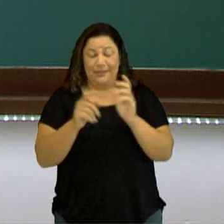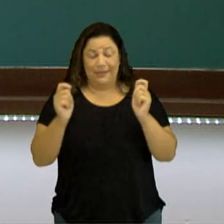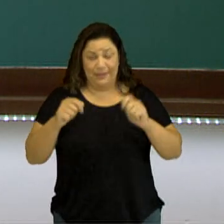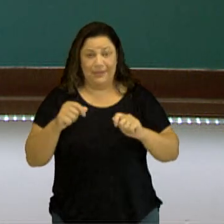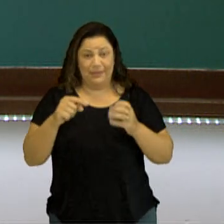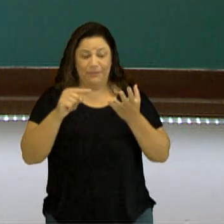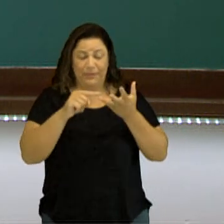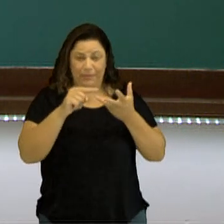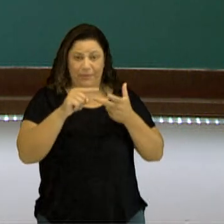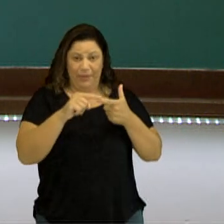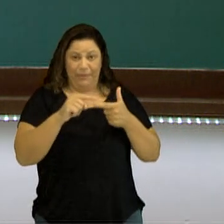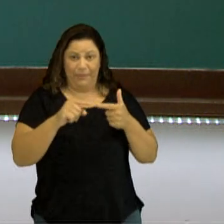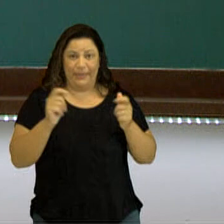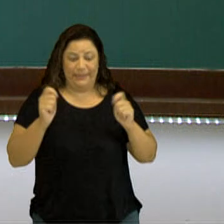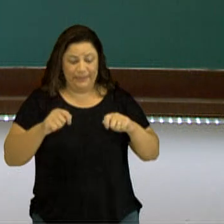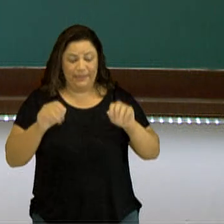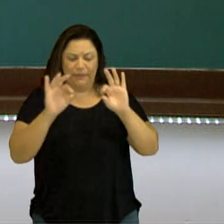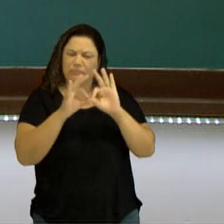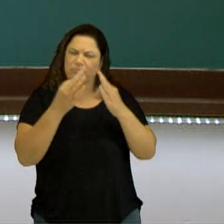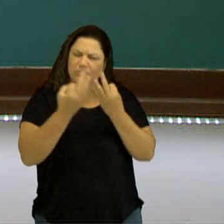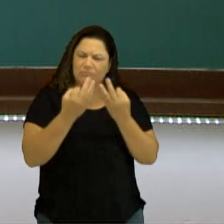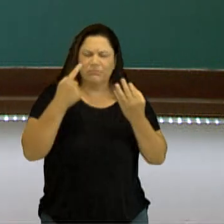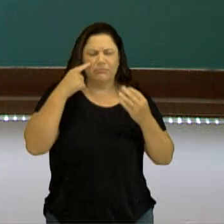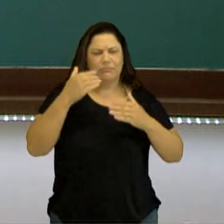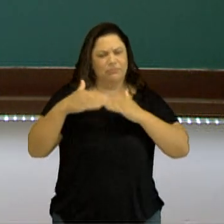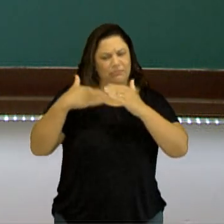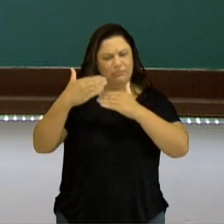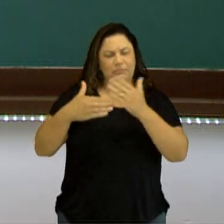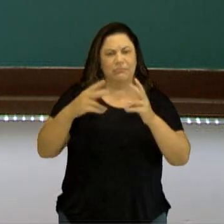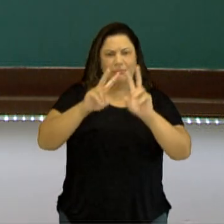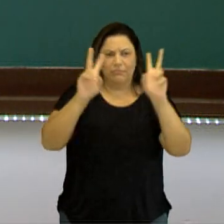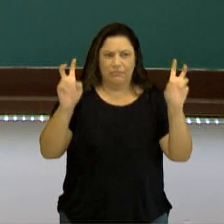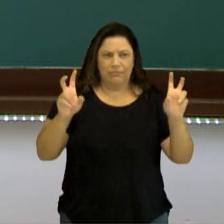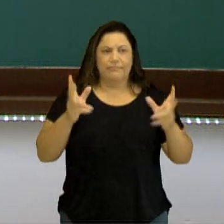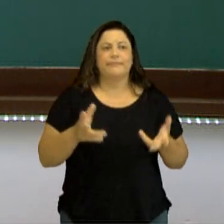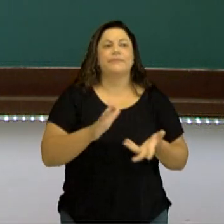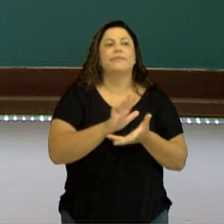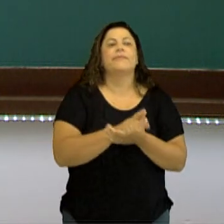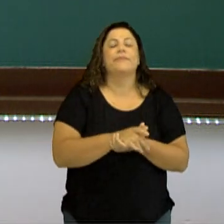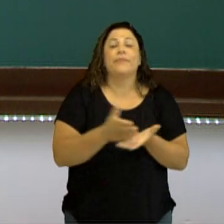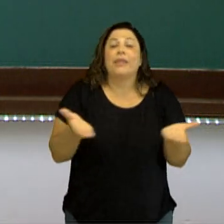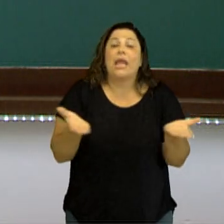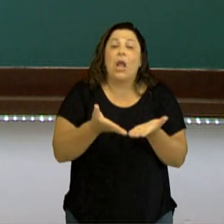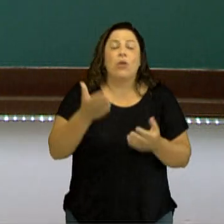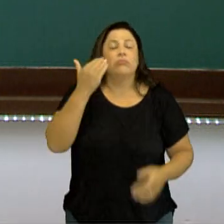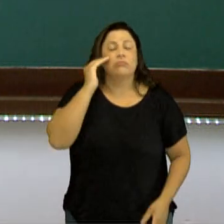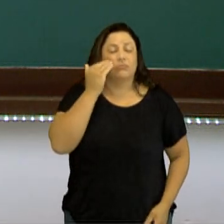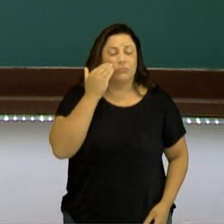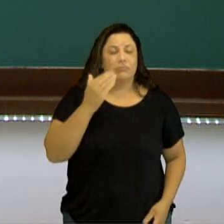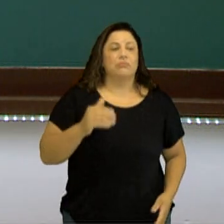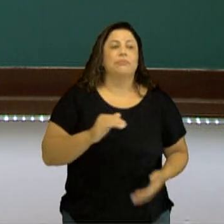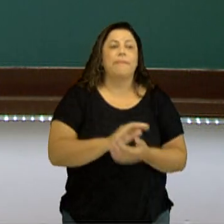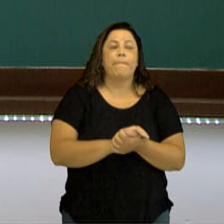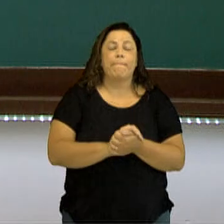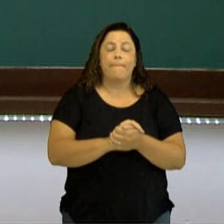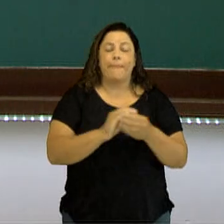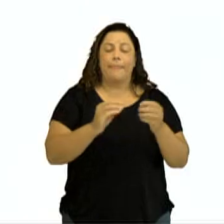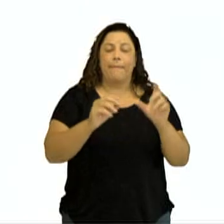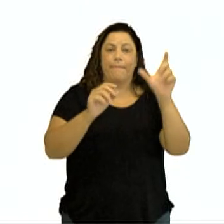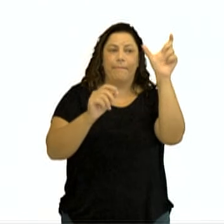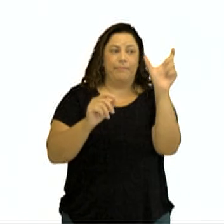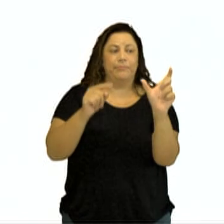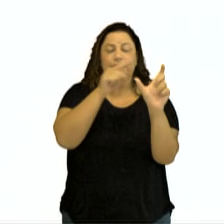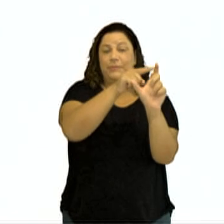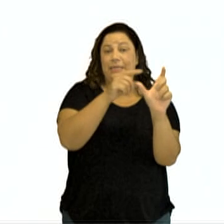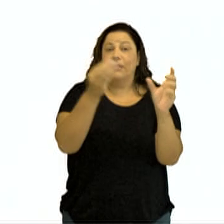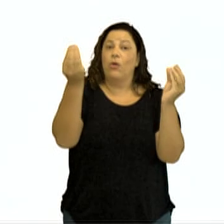nêutrons e elétrons. Se familiarizem com esses termos. Vamos ver se vocês entenderam. Complete as